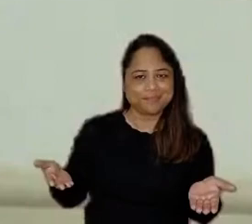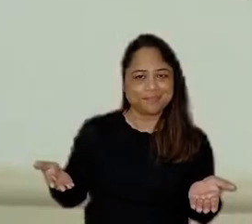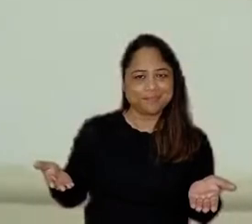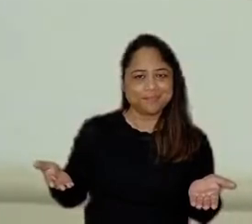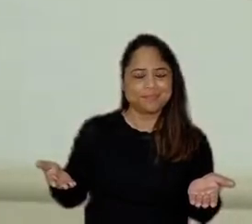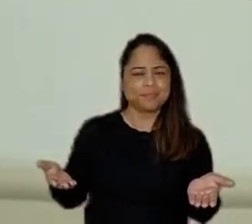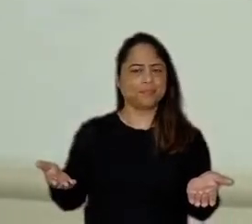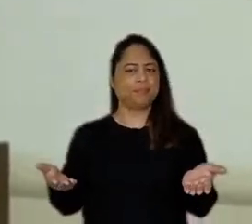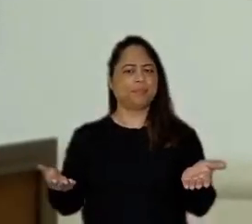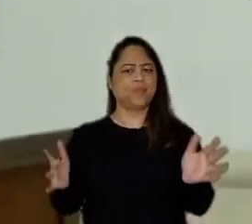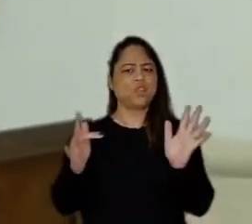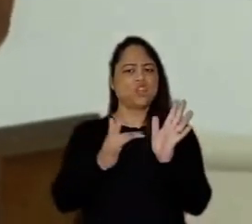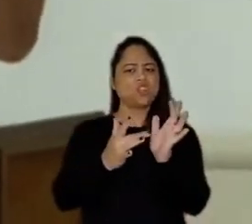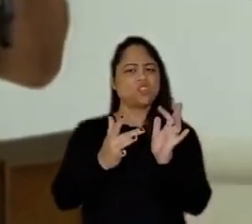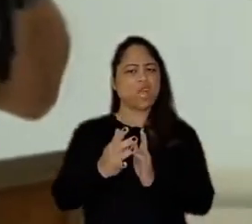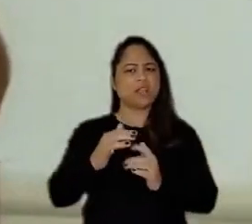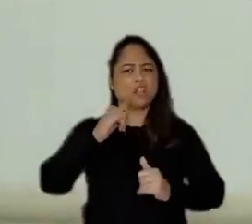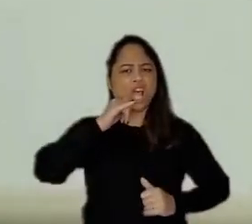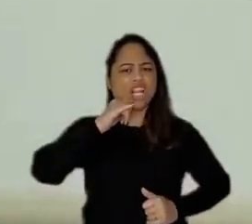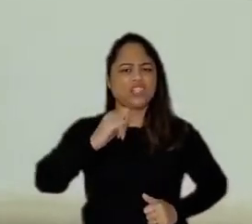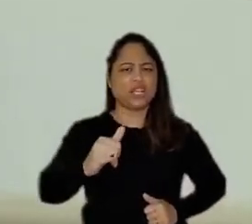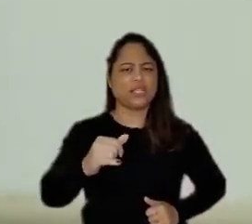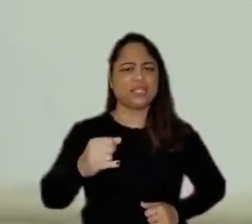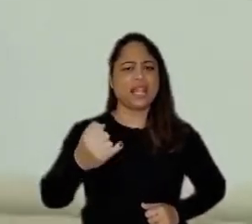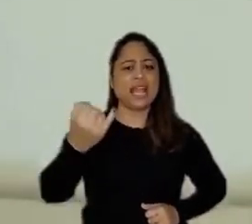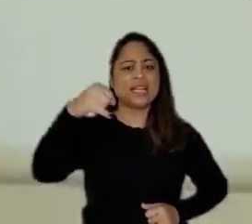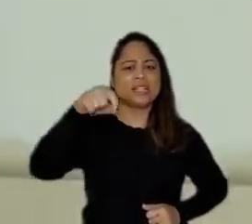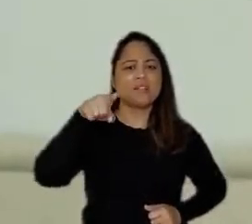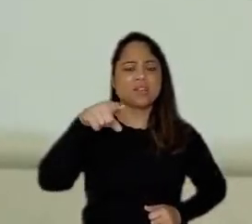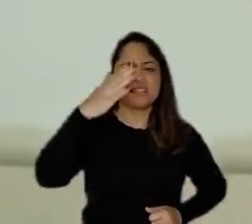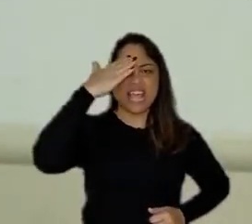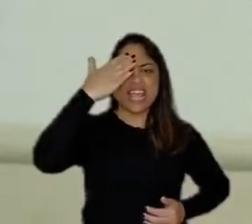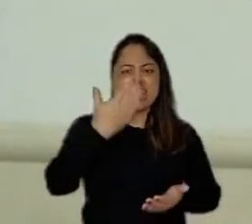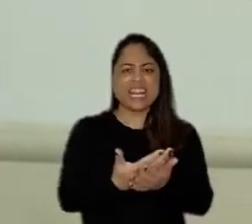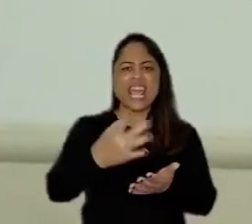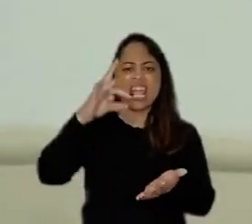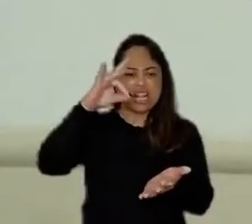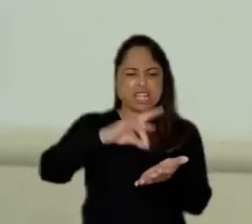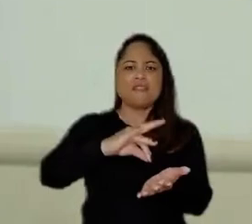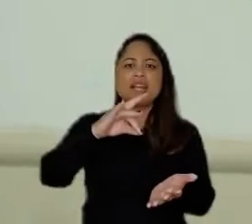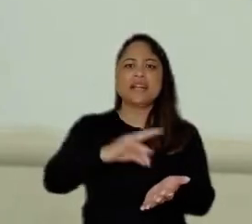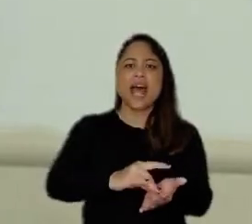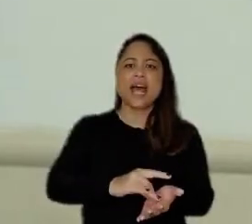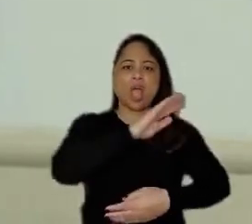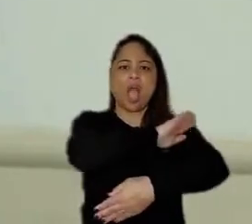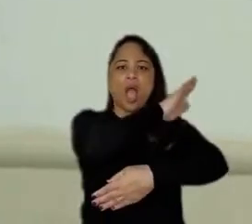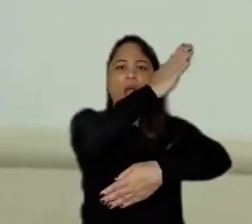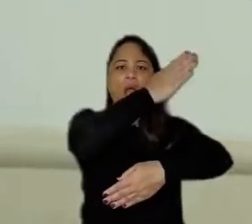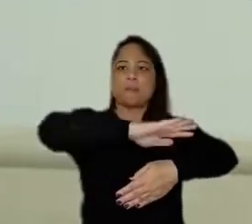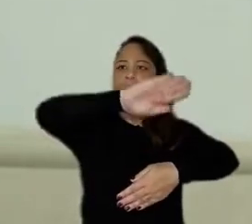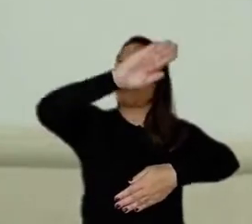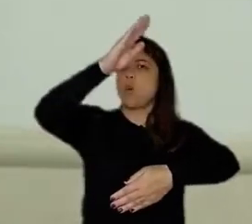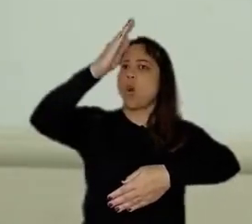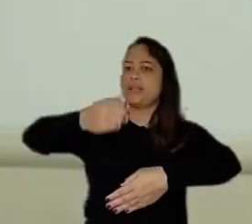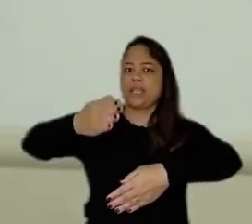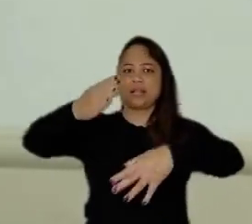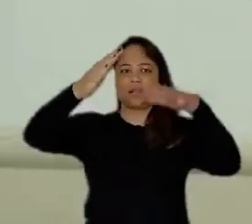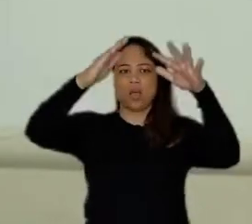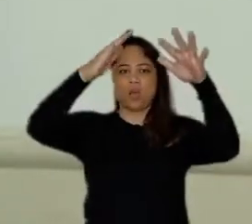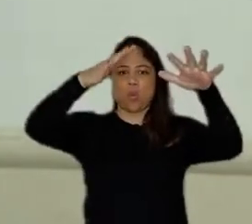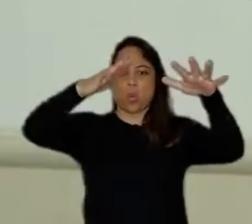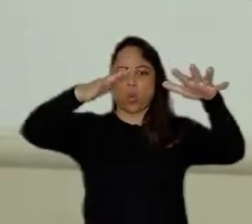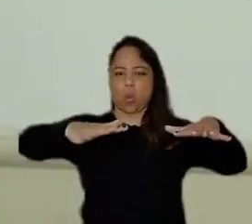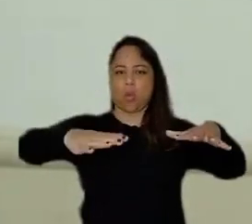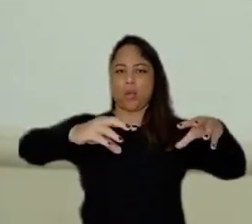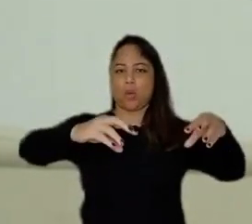Mas Jesus diz que se você crê de verdade, você vai dizer às montanhas de Várzea Paulista e Jundiaí que elas se desloquem